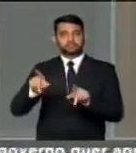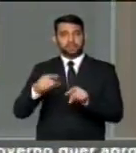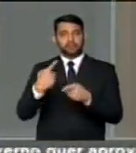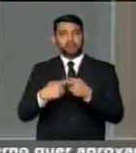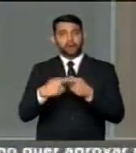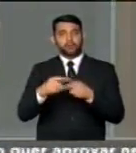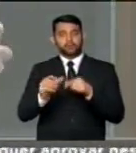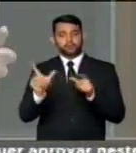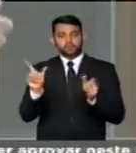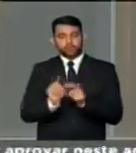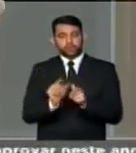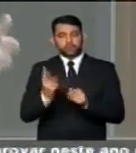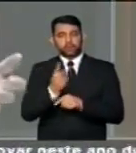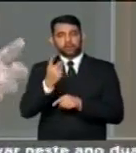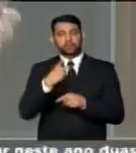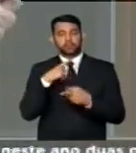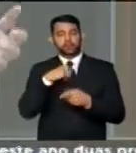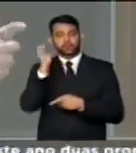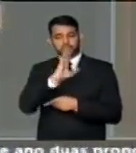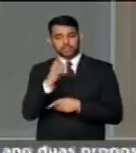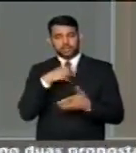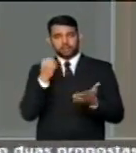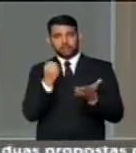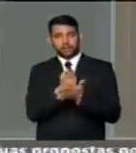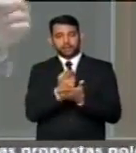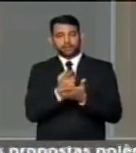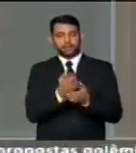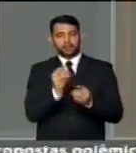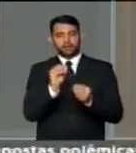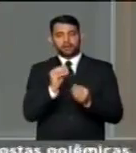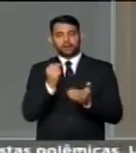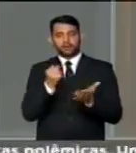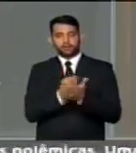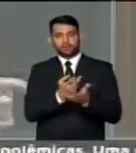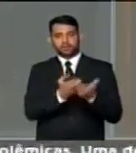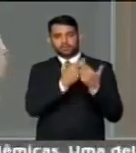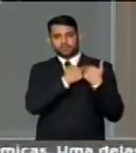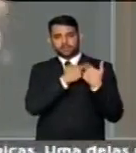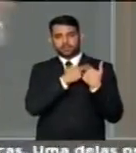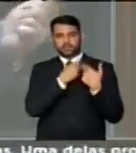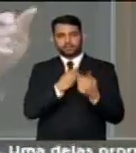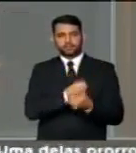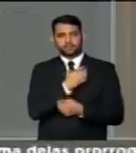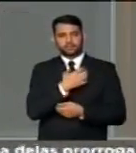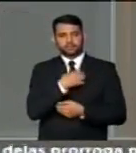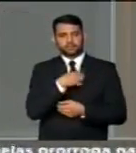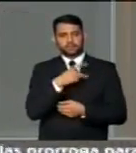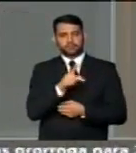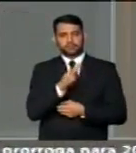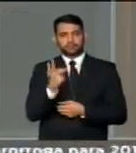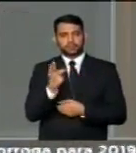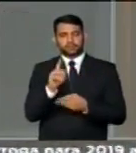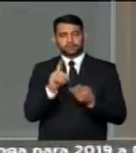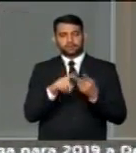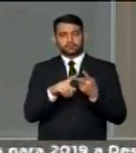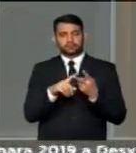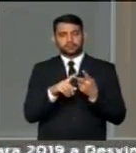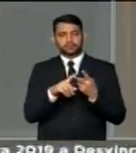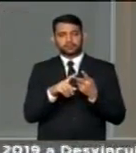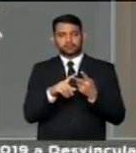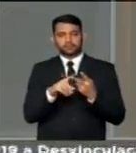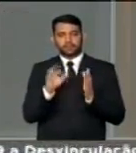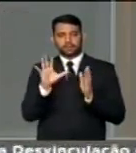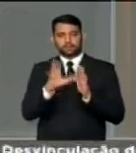quê? Porque os brasileiros estão pagando a conta da irresponsabilidade, da aventura que foi feita pelo PT,